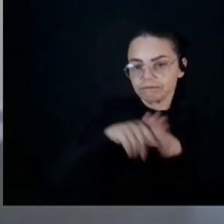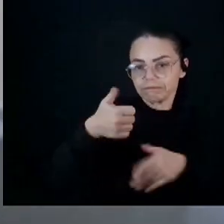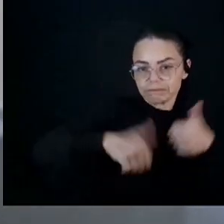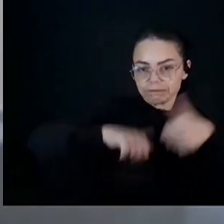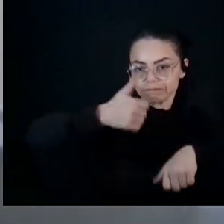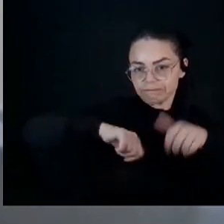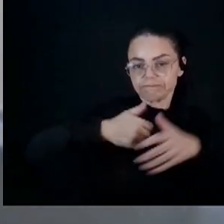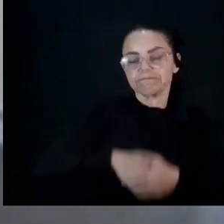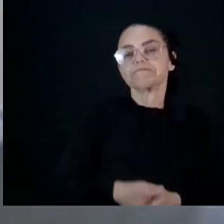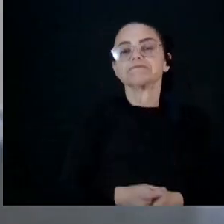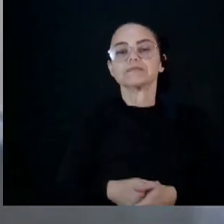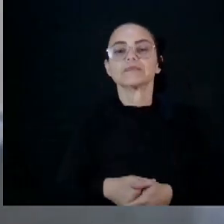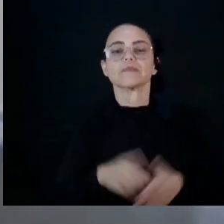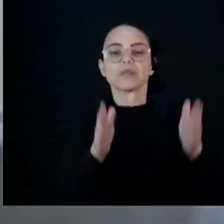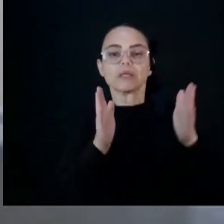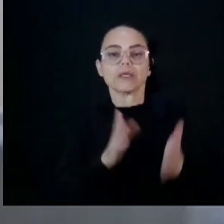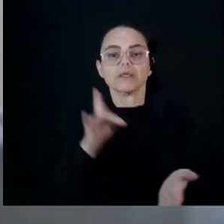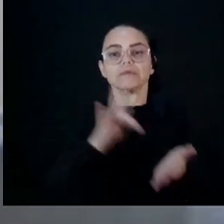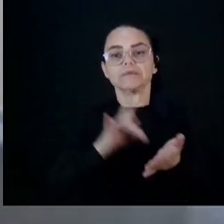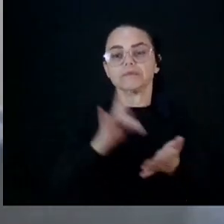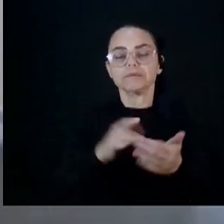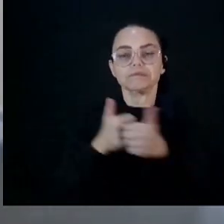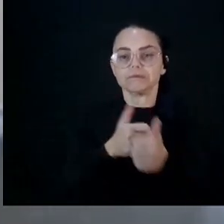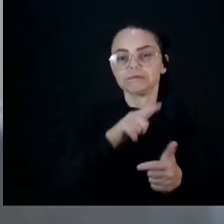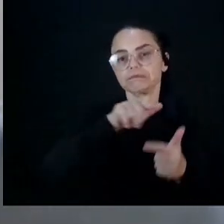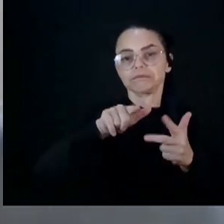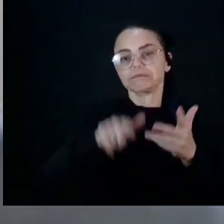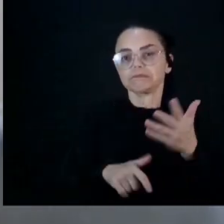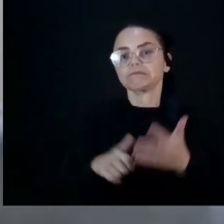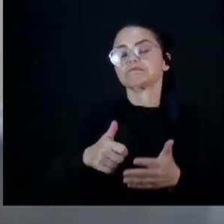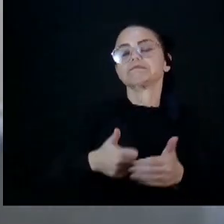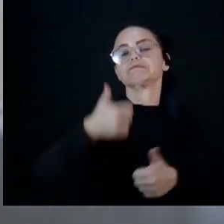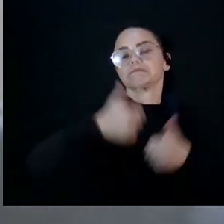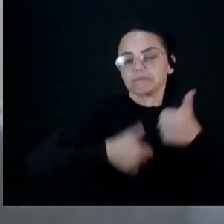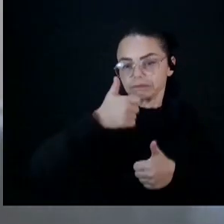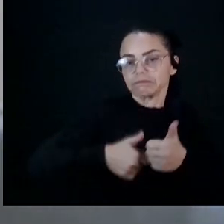em tempo real, a gente precisaria acompanhar vários jogos